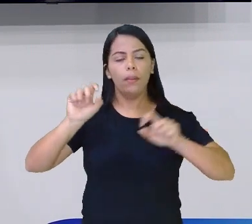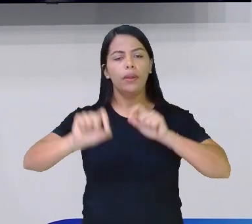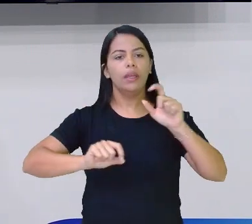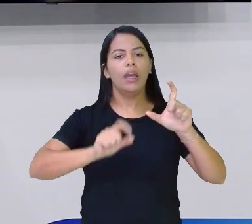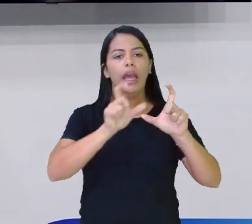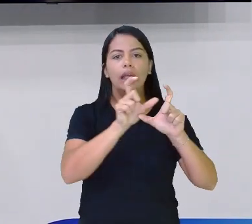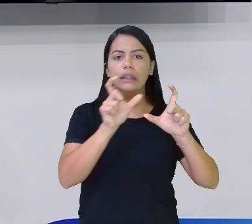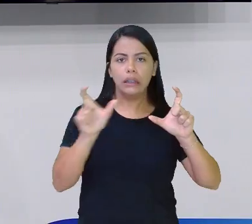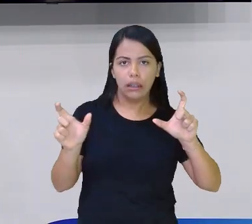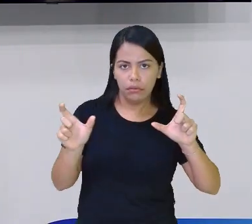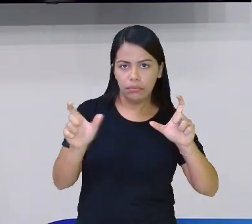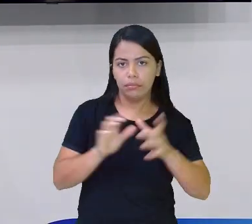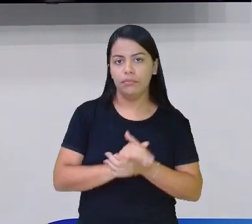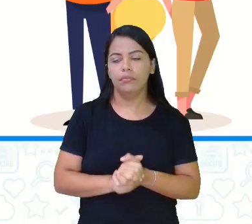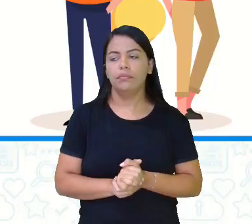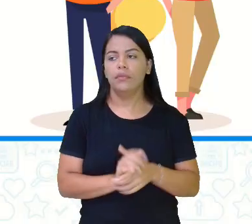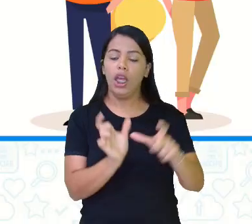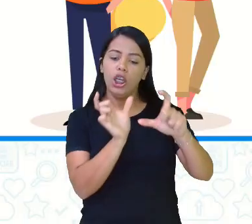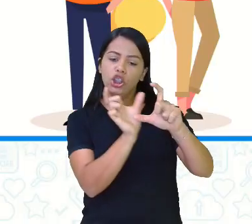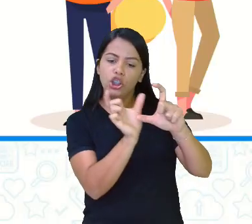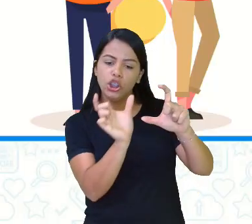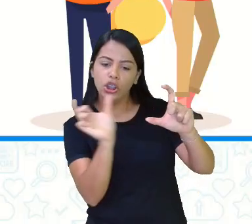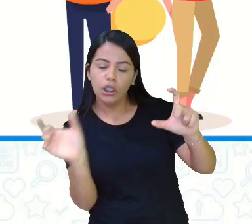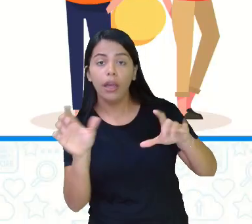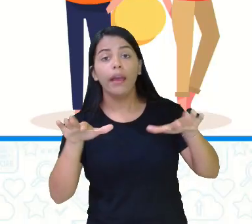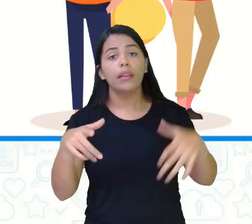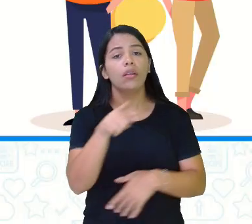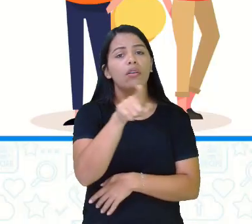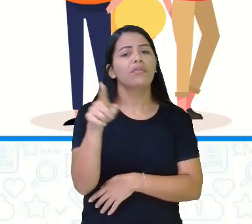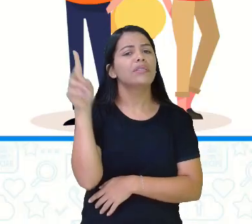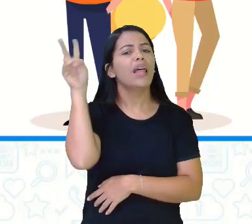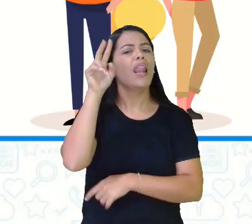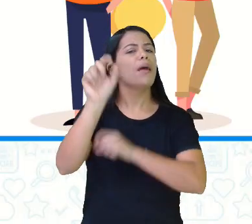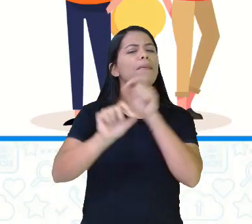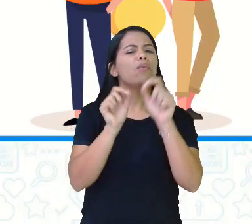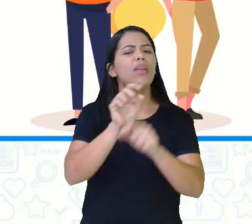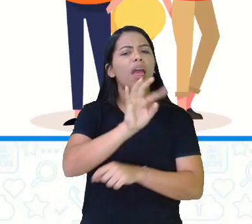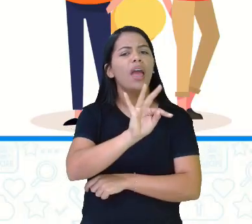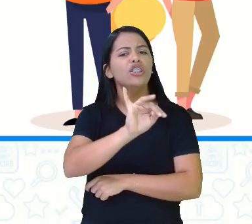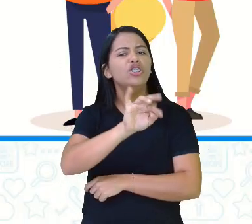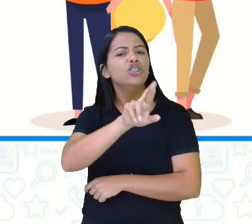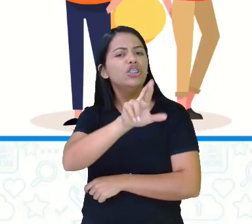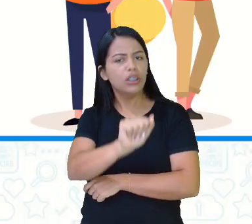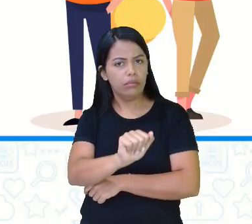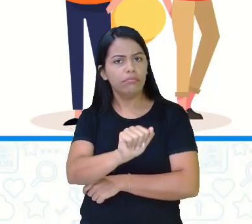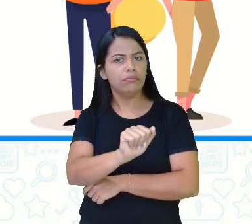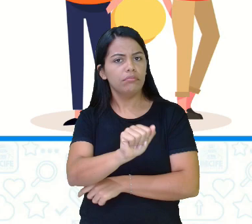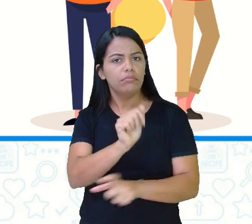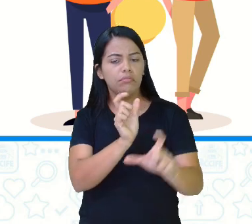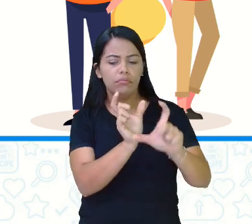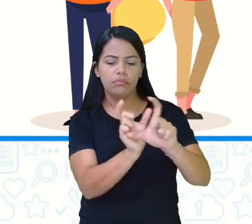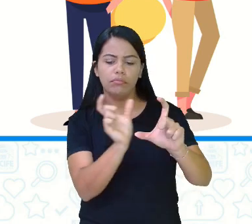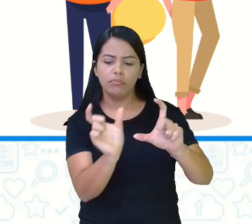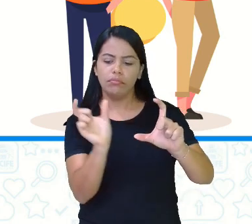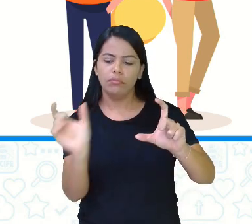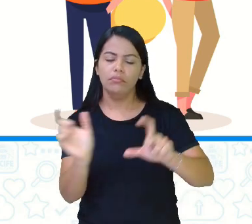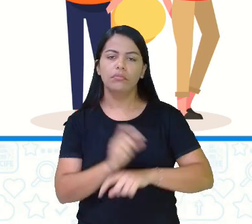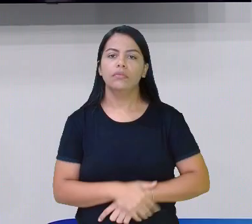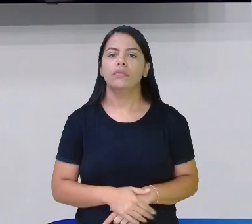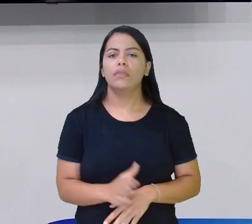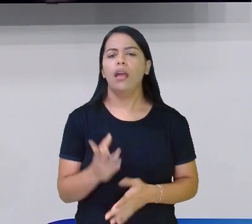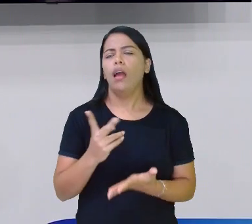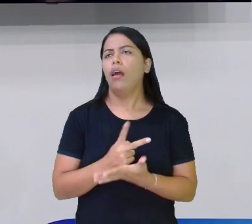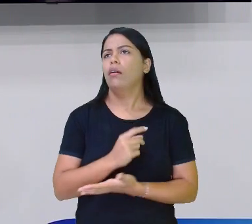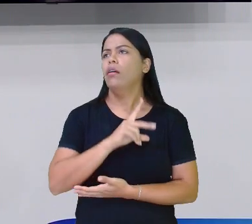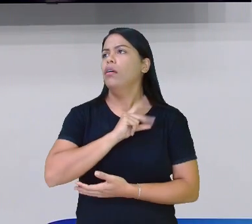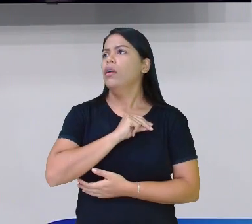isso mesmo. E aí, você lembra o que é uma tirinha? Eita, professora, a senhora falando agora,